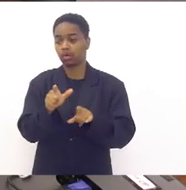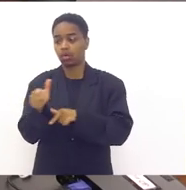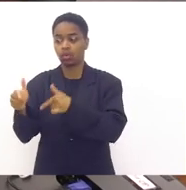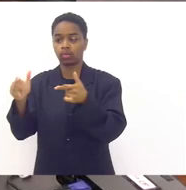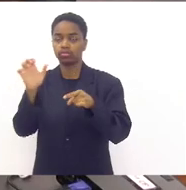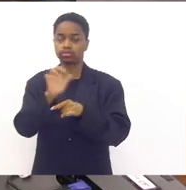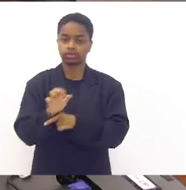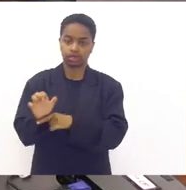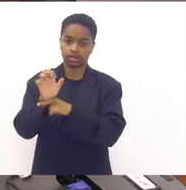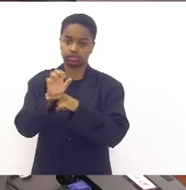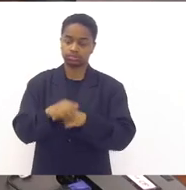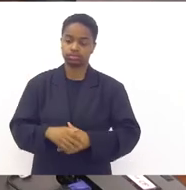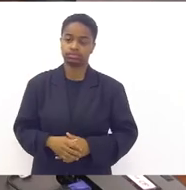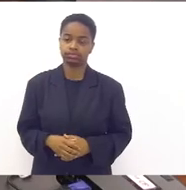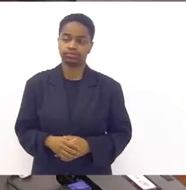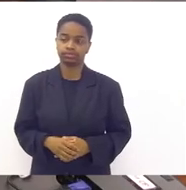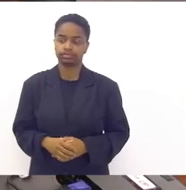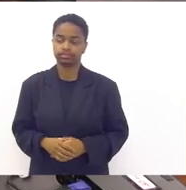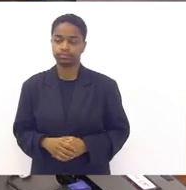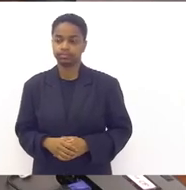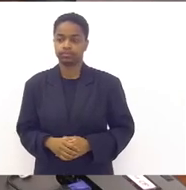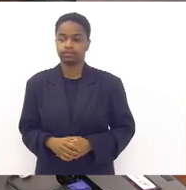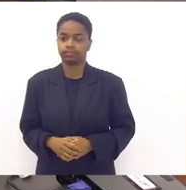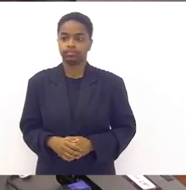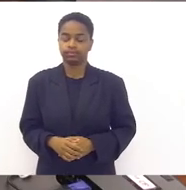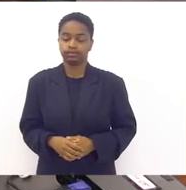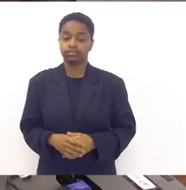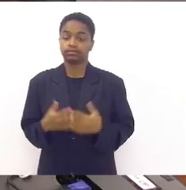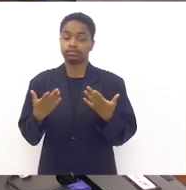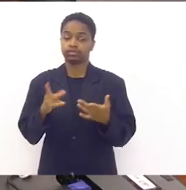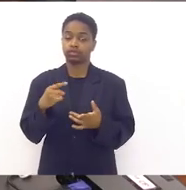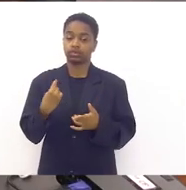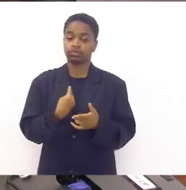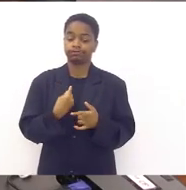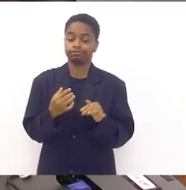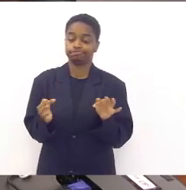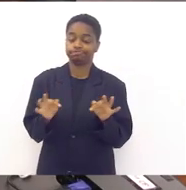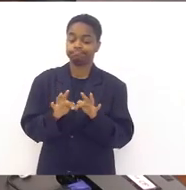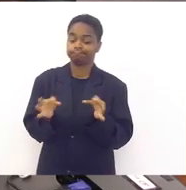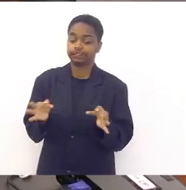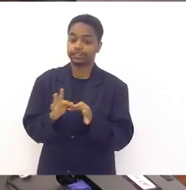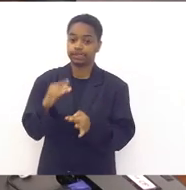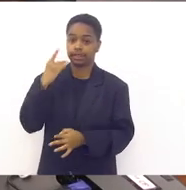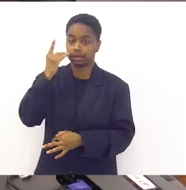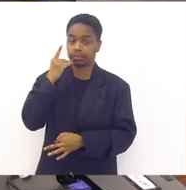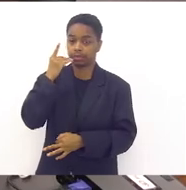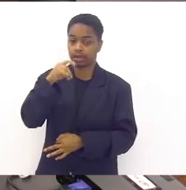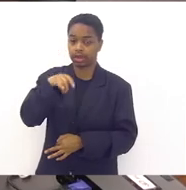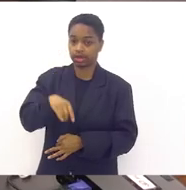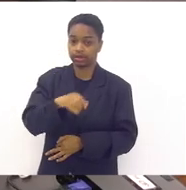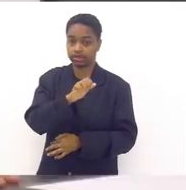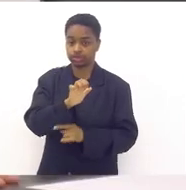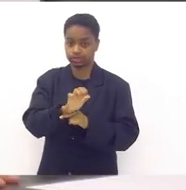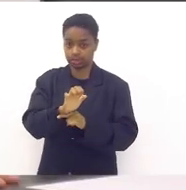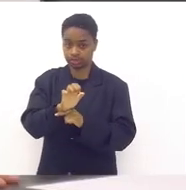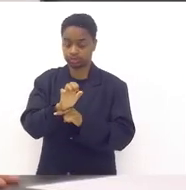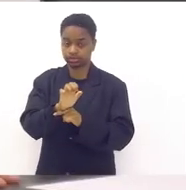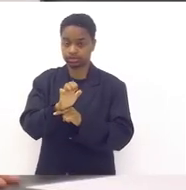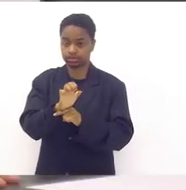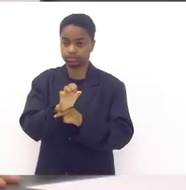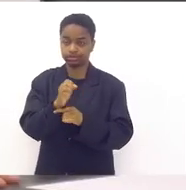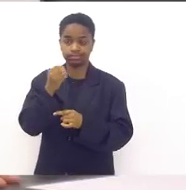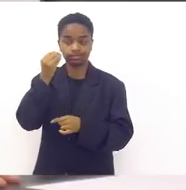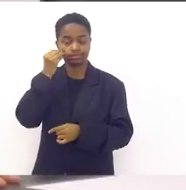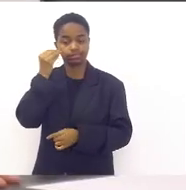coisas, entendeu? Então, enfim, dentro da nossa pequenez aqui de deputado provincial, né, deputado estadual,